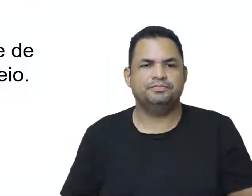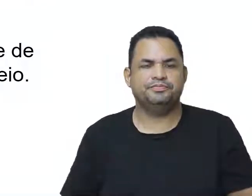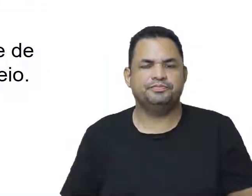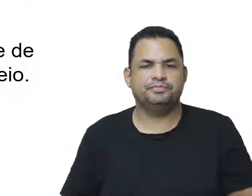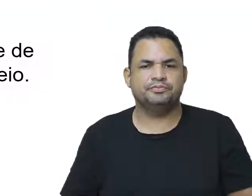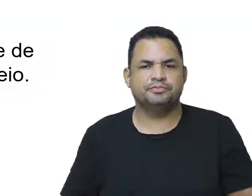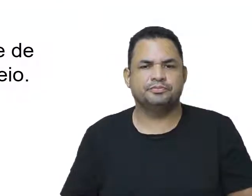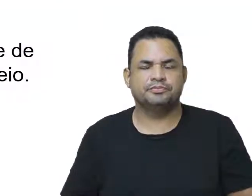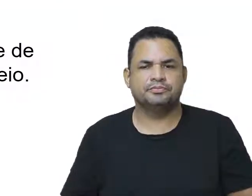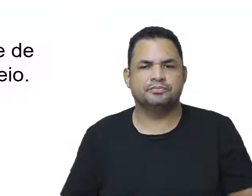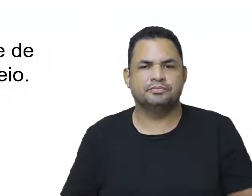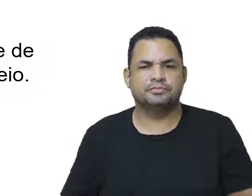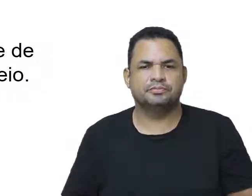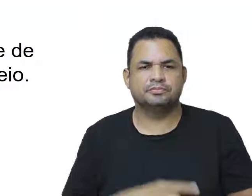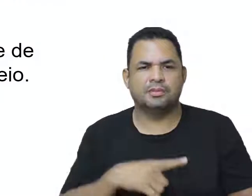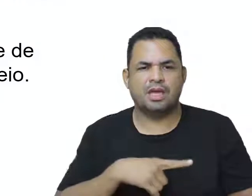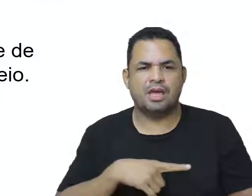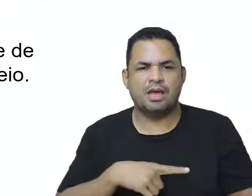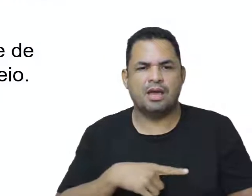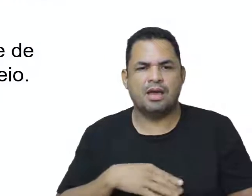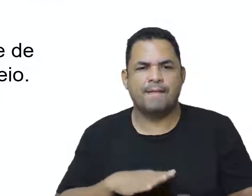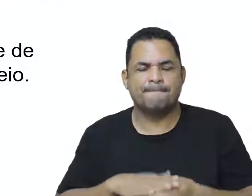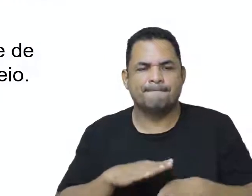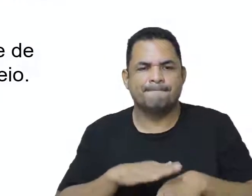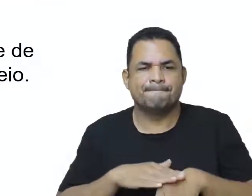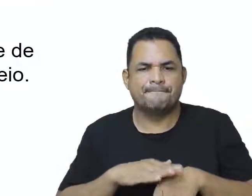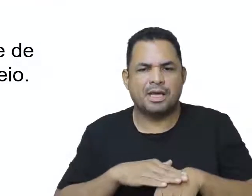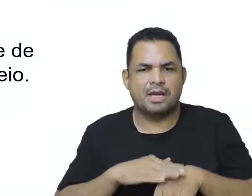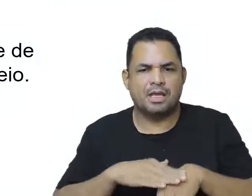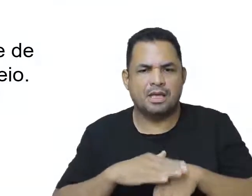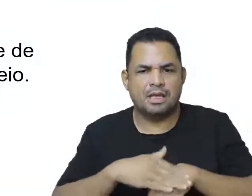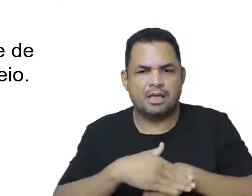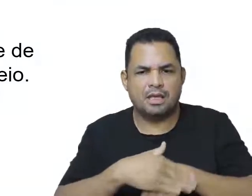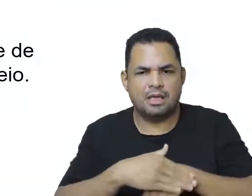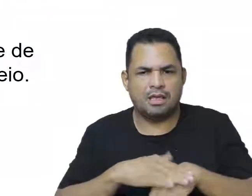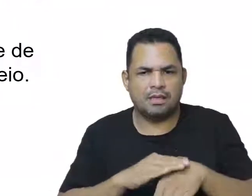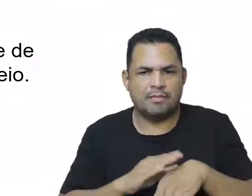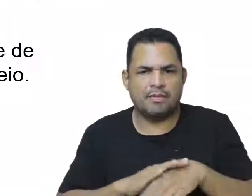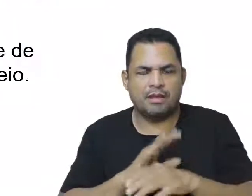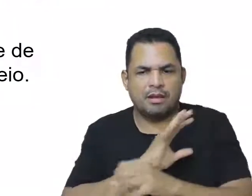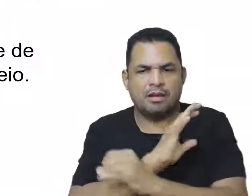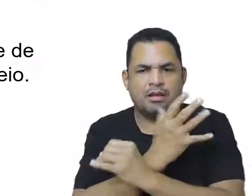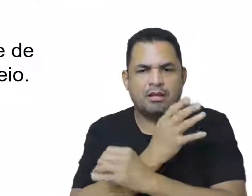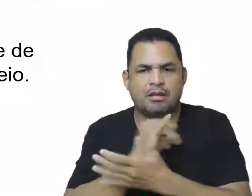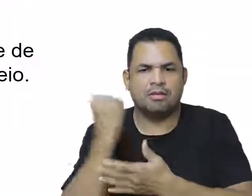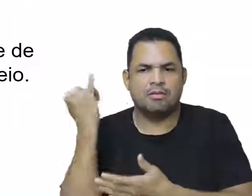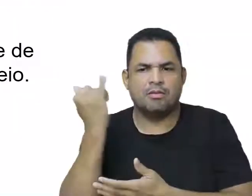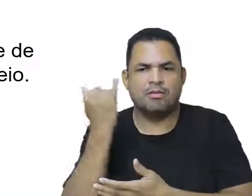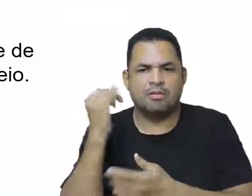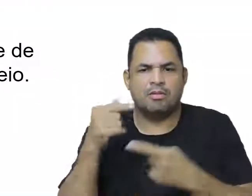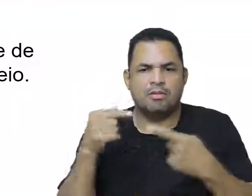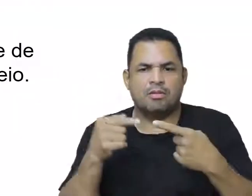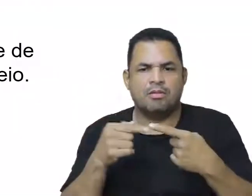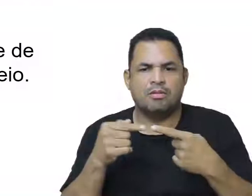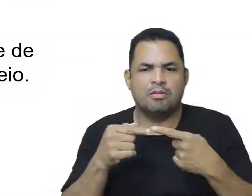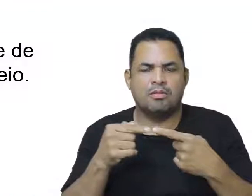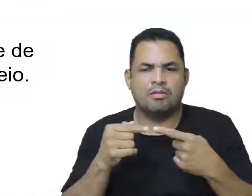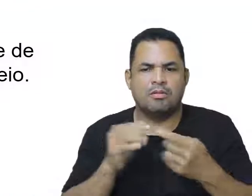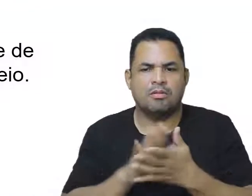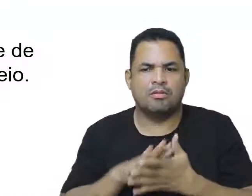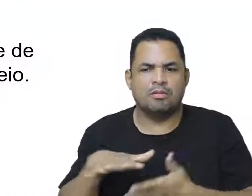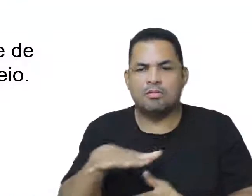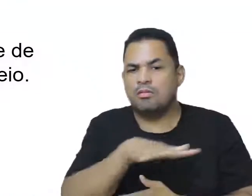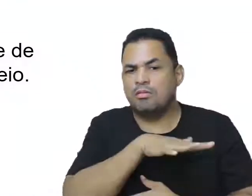Órgão de contato, no caso, é a pele, né? Nos vertebrados, a pele é importante órgão de contato com o